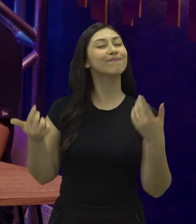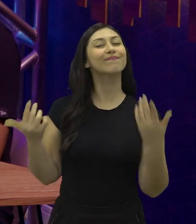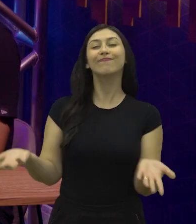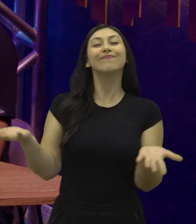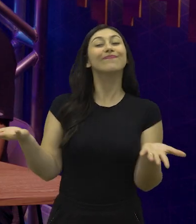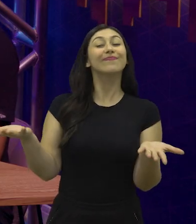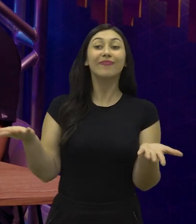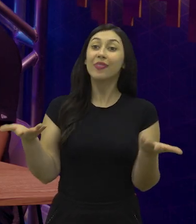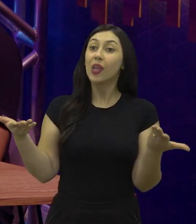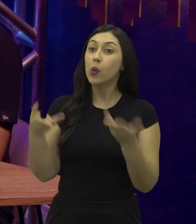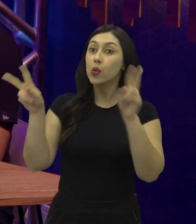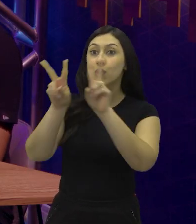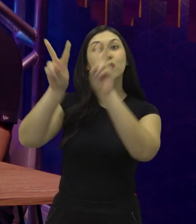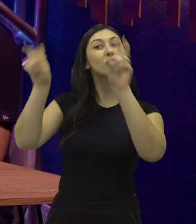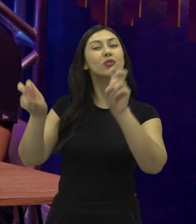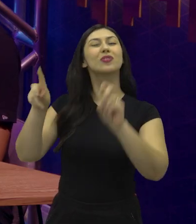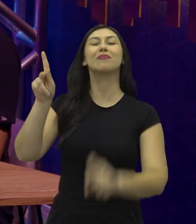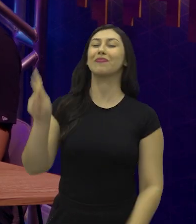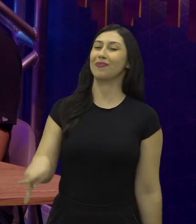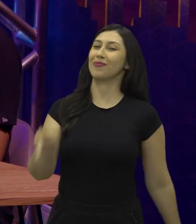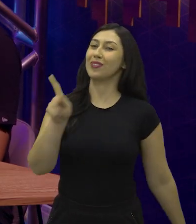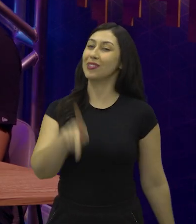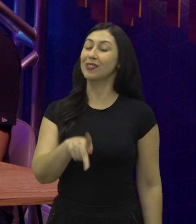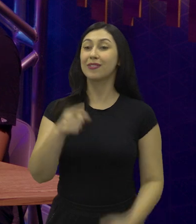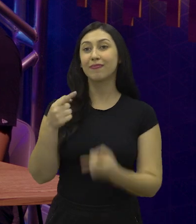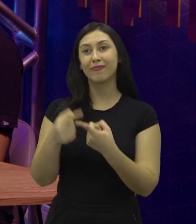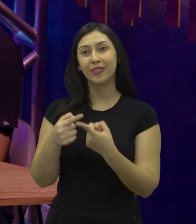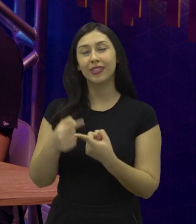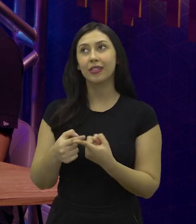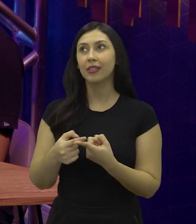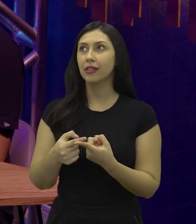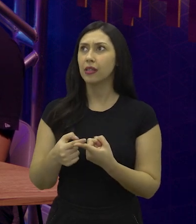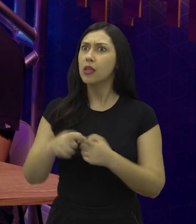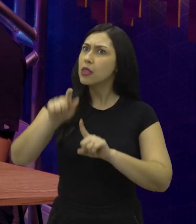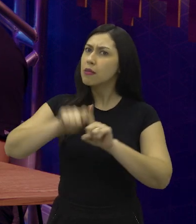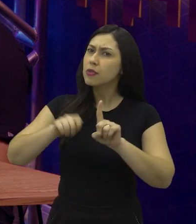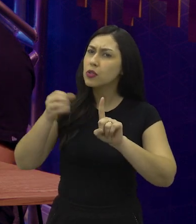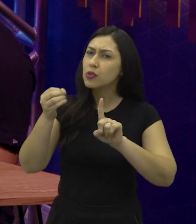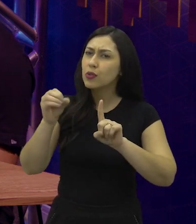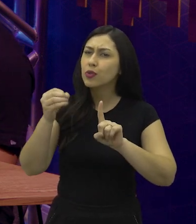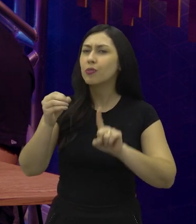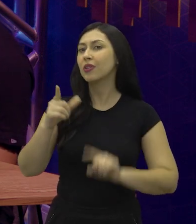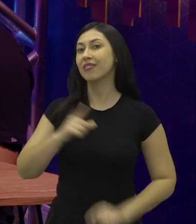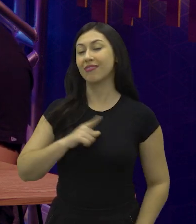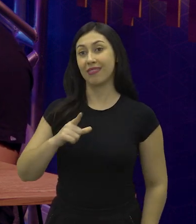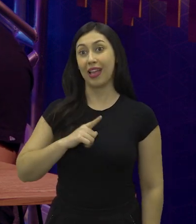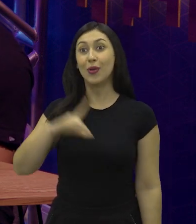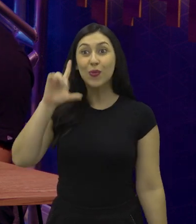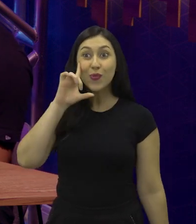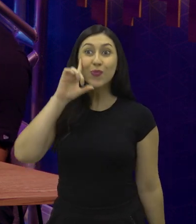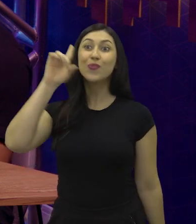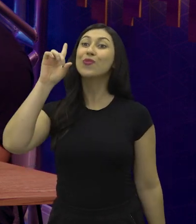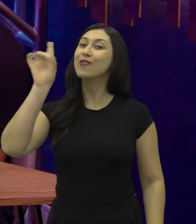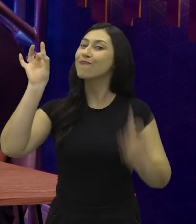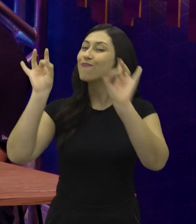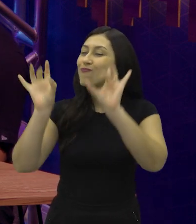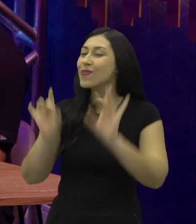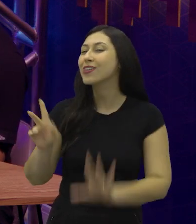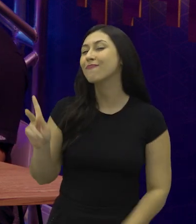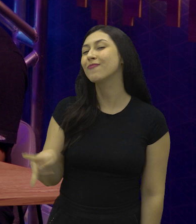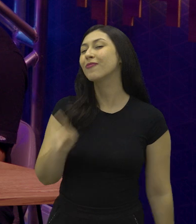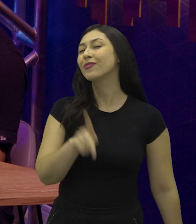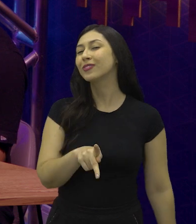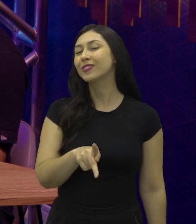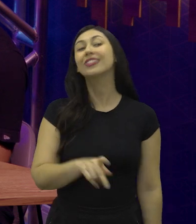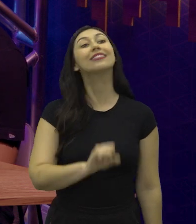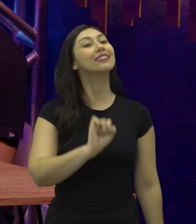É isso aí, galera. A gente vai falar sobre os professores hoje, porque, né, em outubro a gente tem o Dia dos Professores, né,